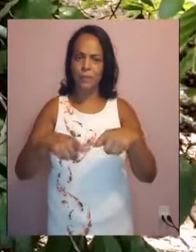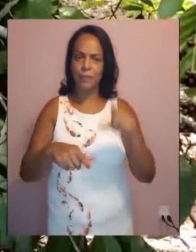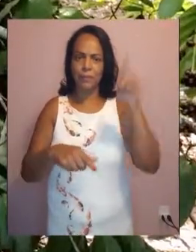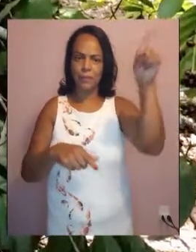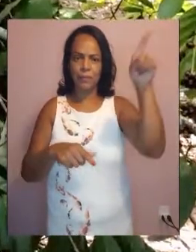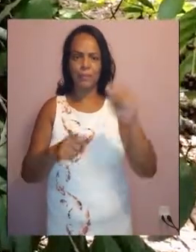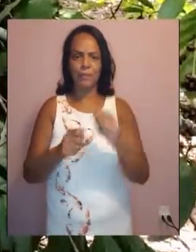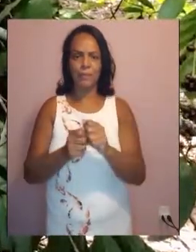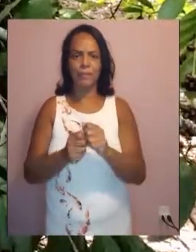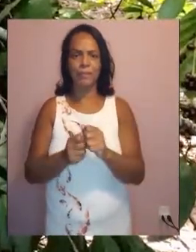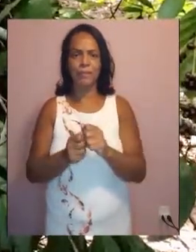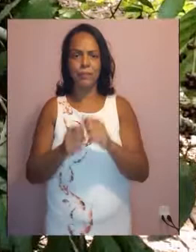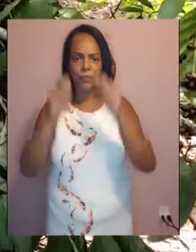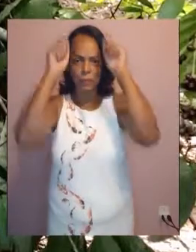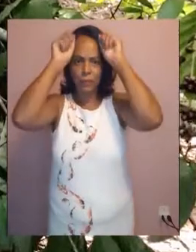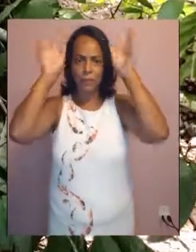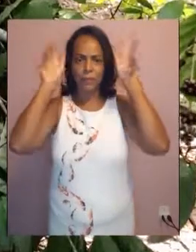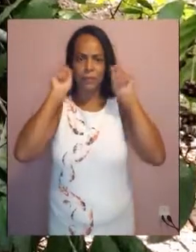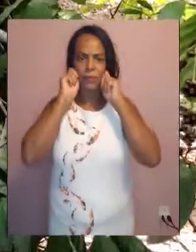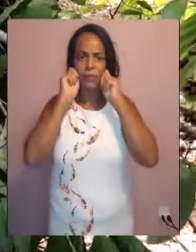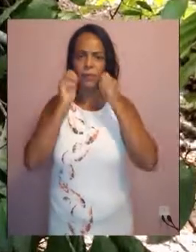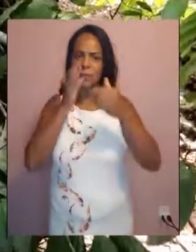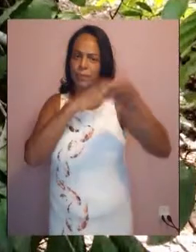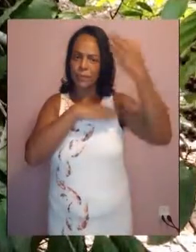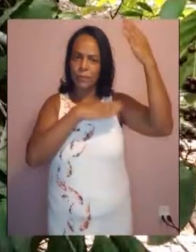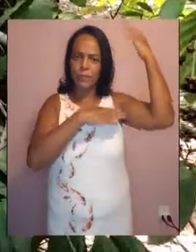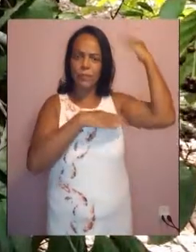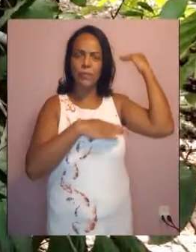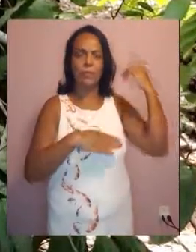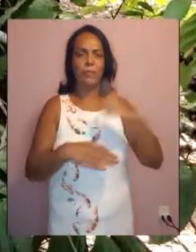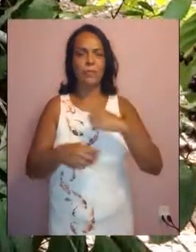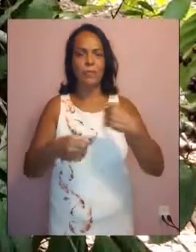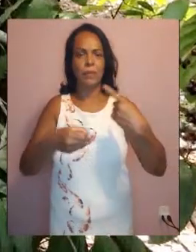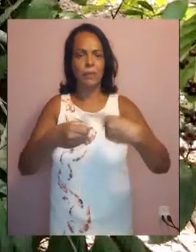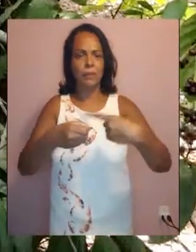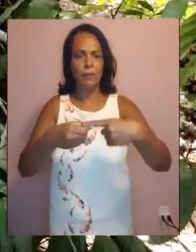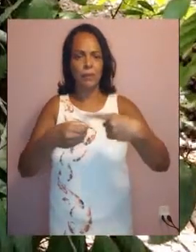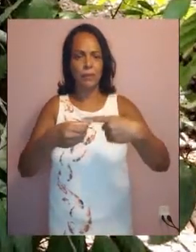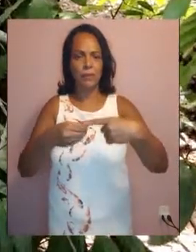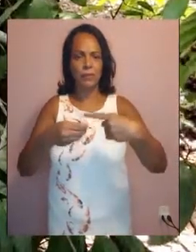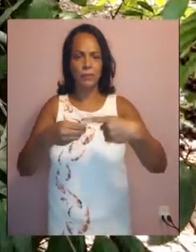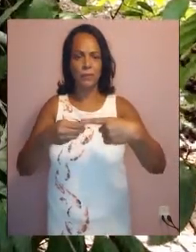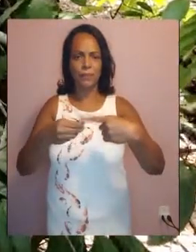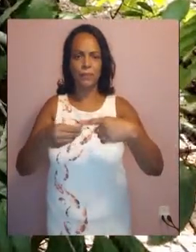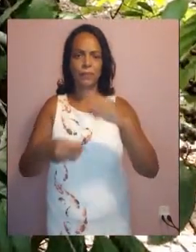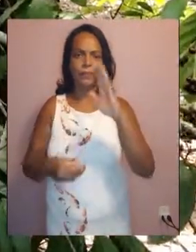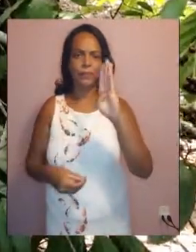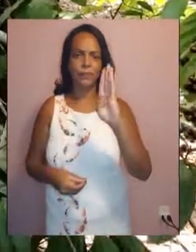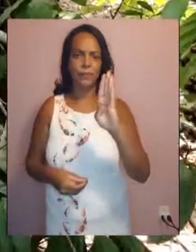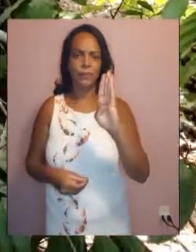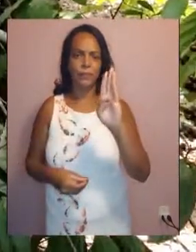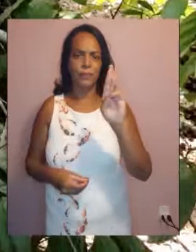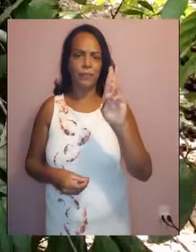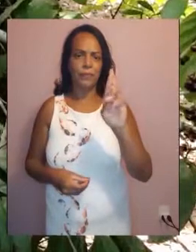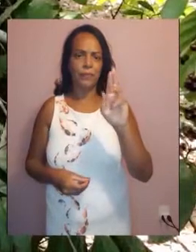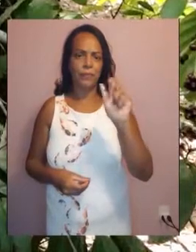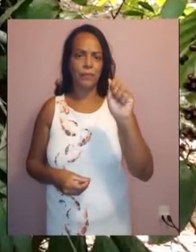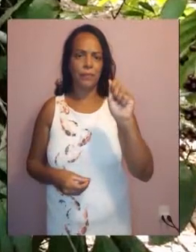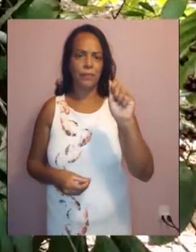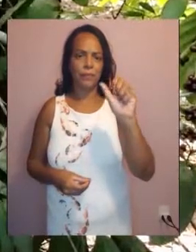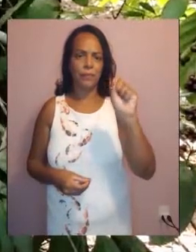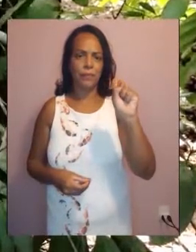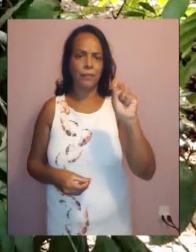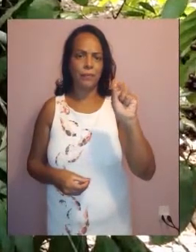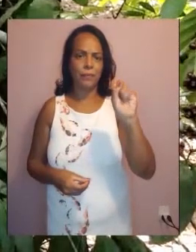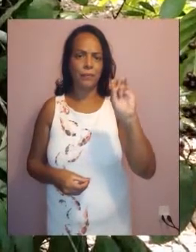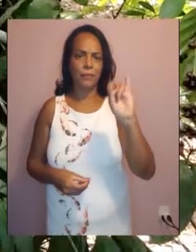cidade de Brasileia, ela compreendia toda a fronteira